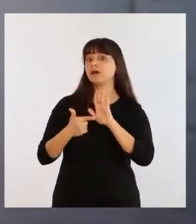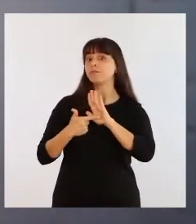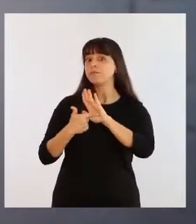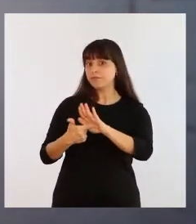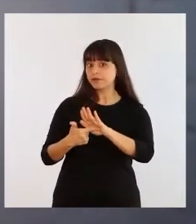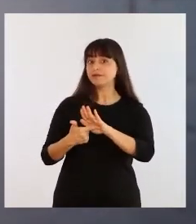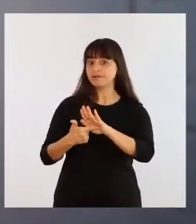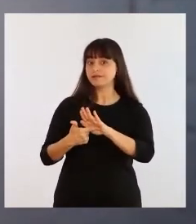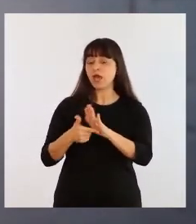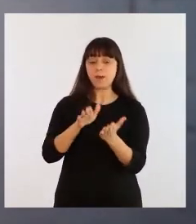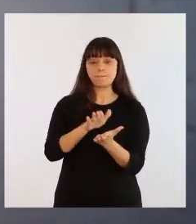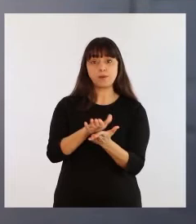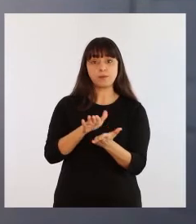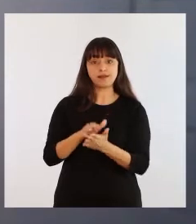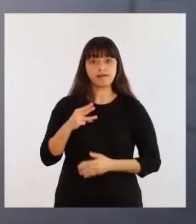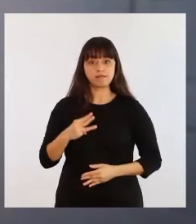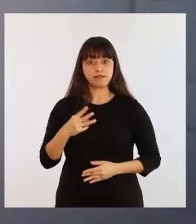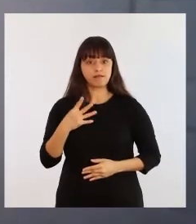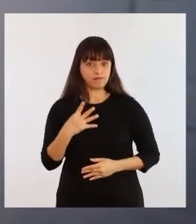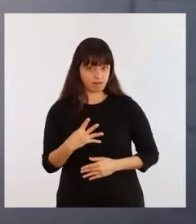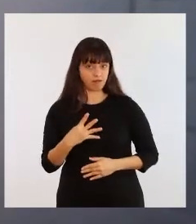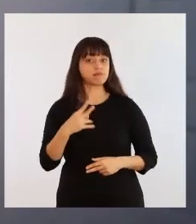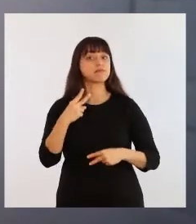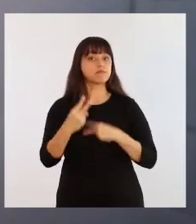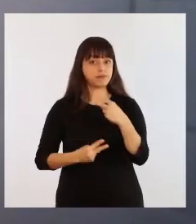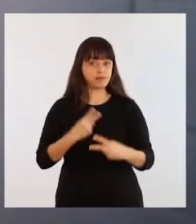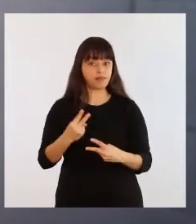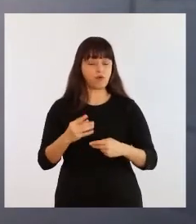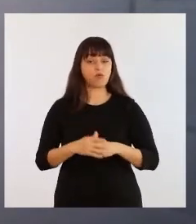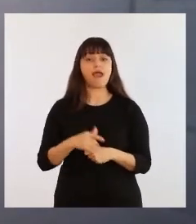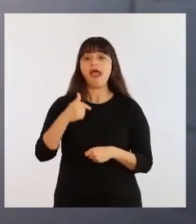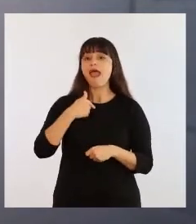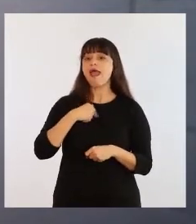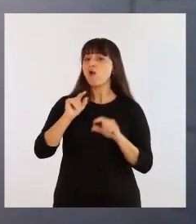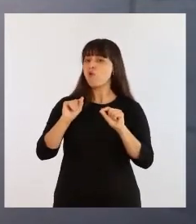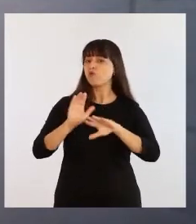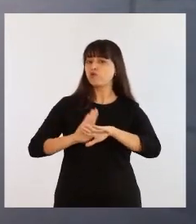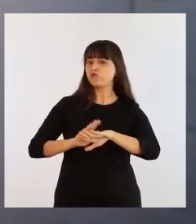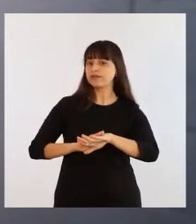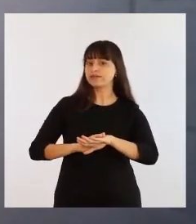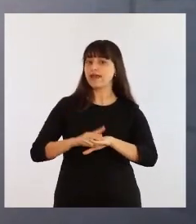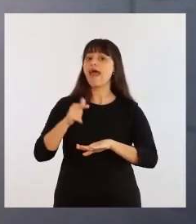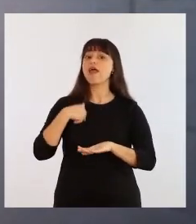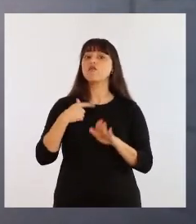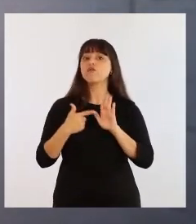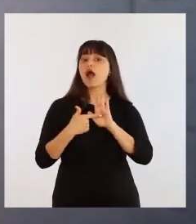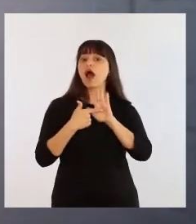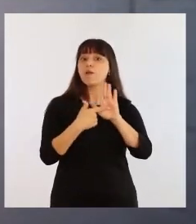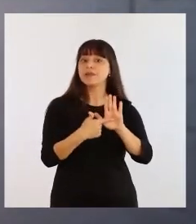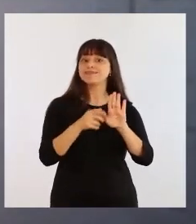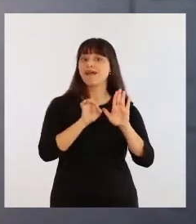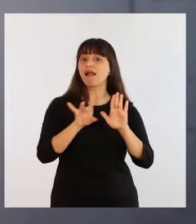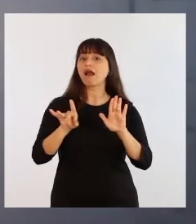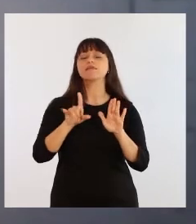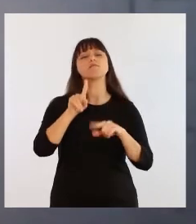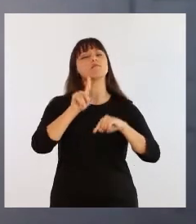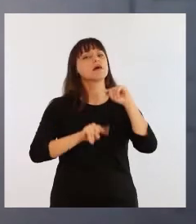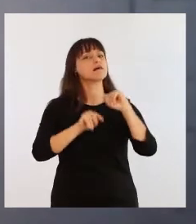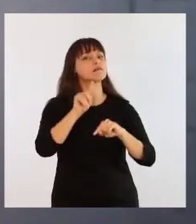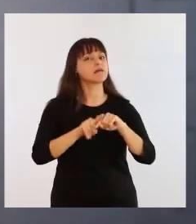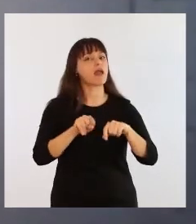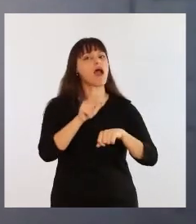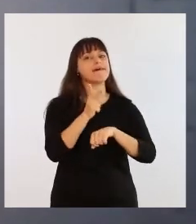apresentação da publicação. Então, a minha função hoje aqui vai ser apresentar e comentar rapidamente esses